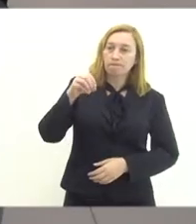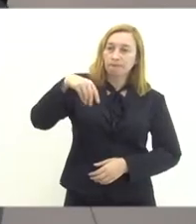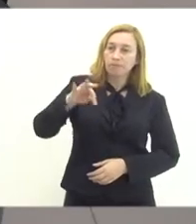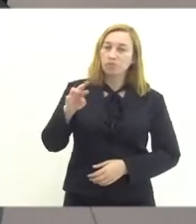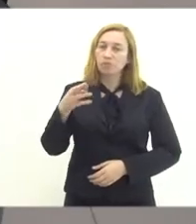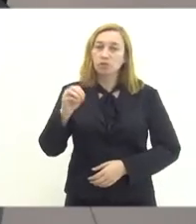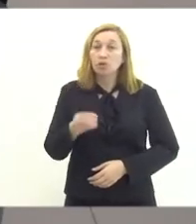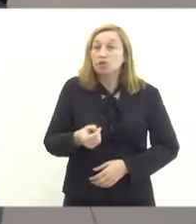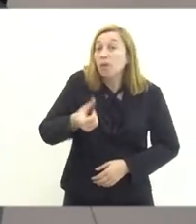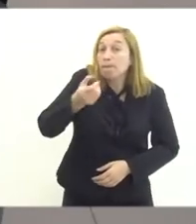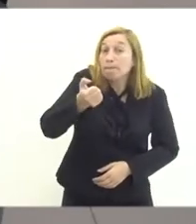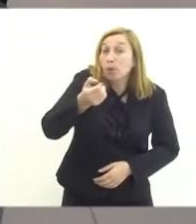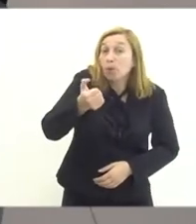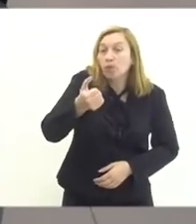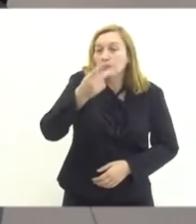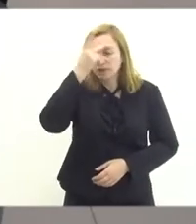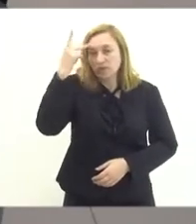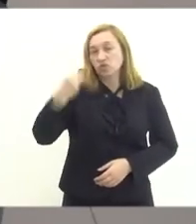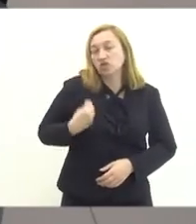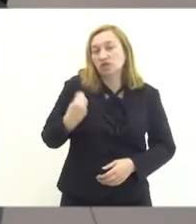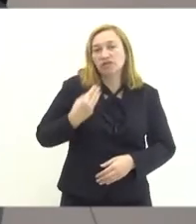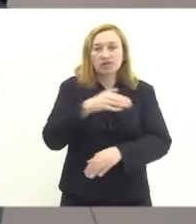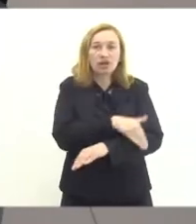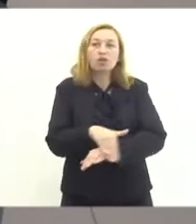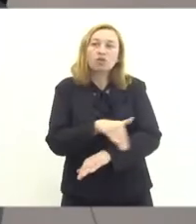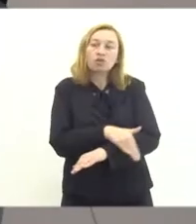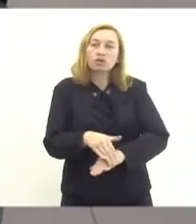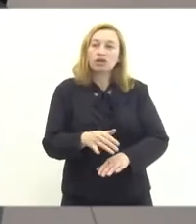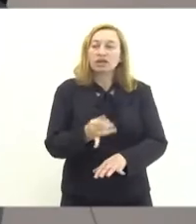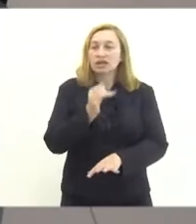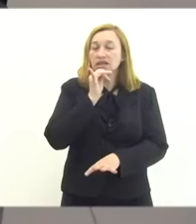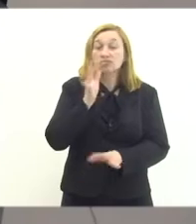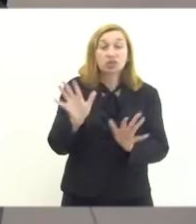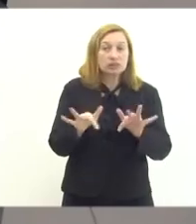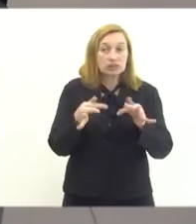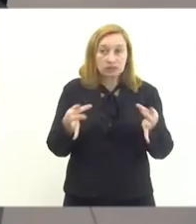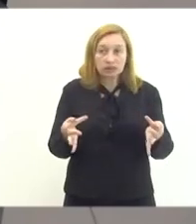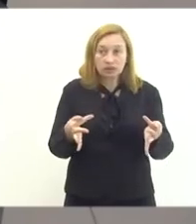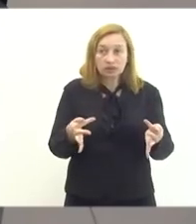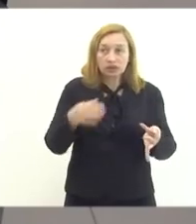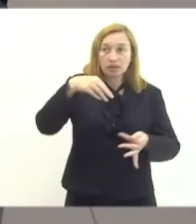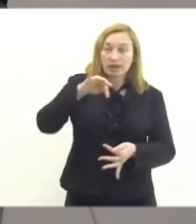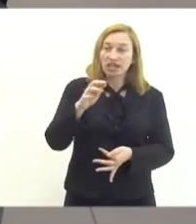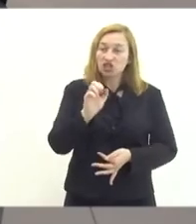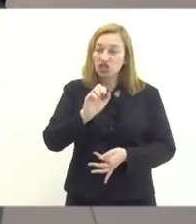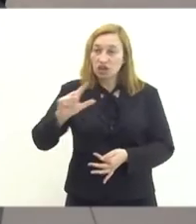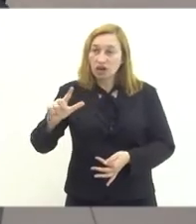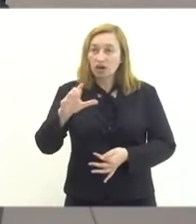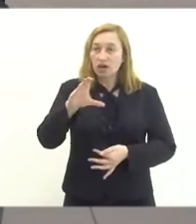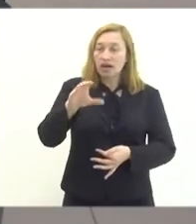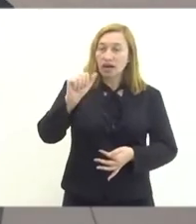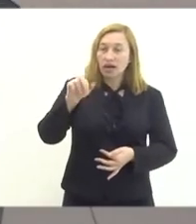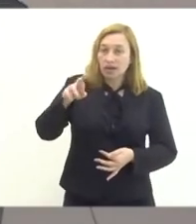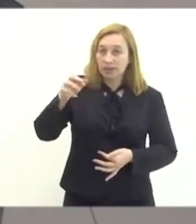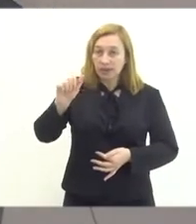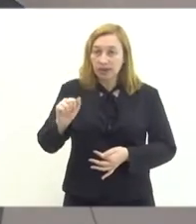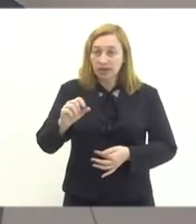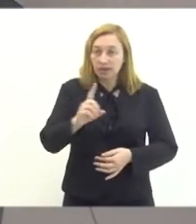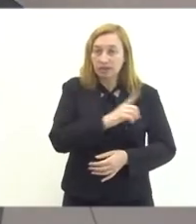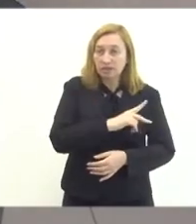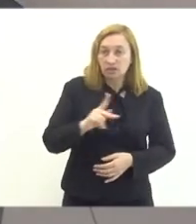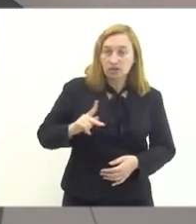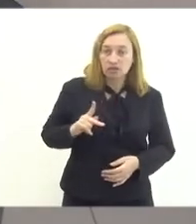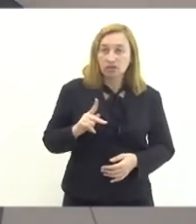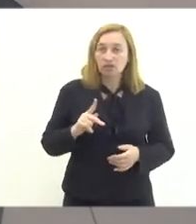insuficiente para as pessoas que estão a rua e eu dou um exemplo simples na Marechal Câmara a sede da Defensoria do Ministério